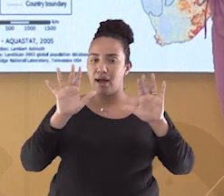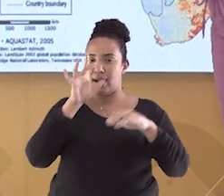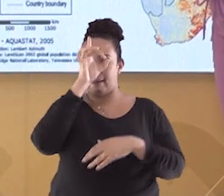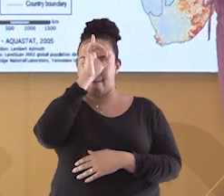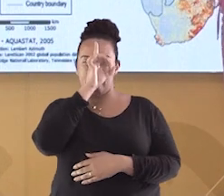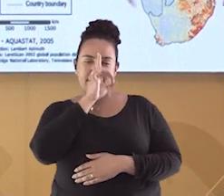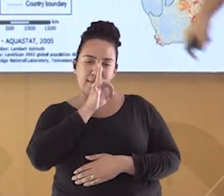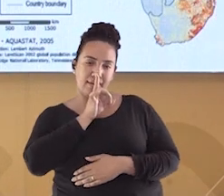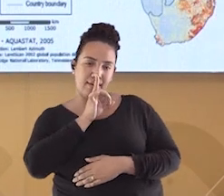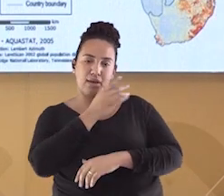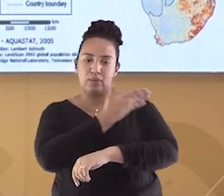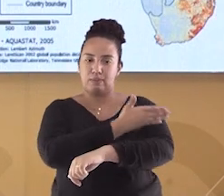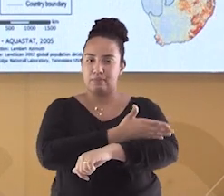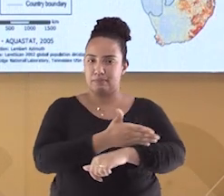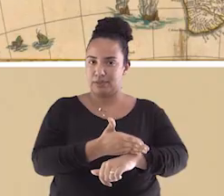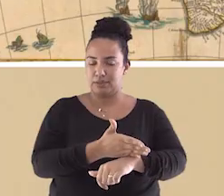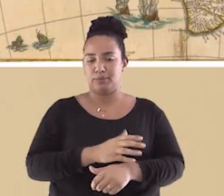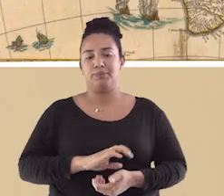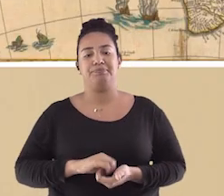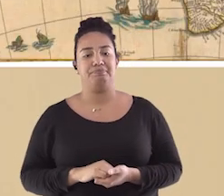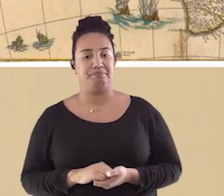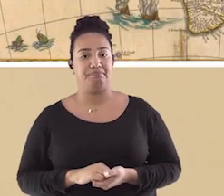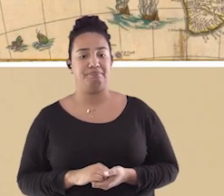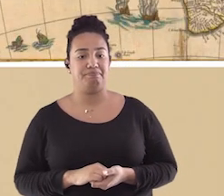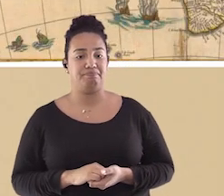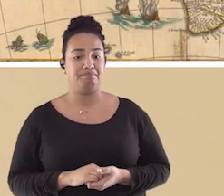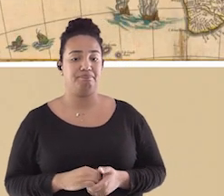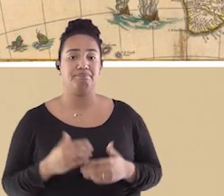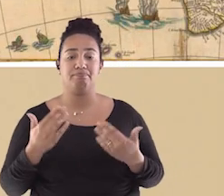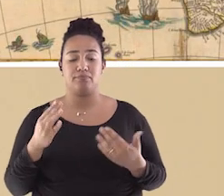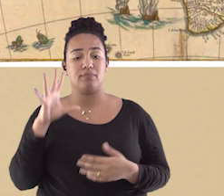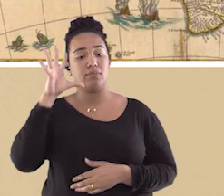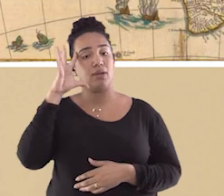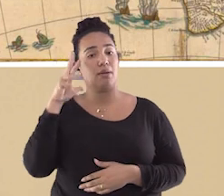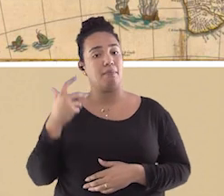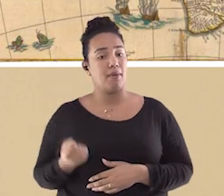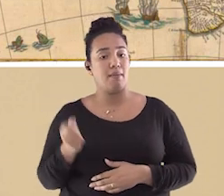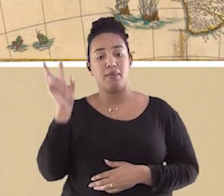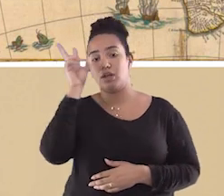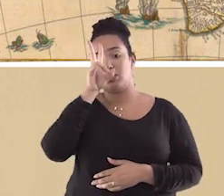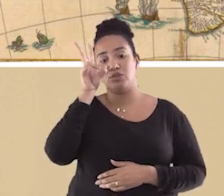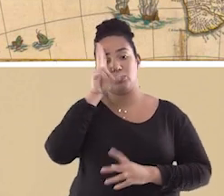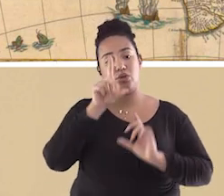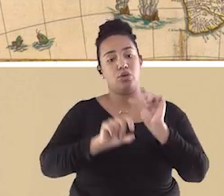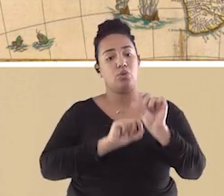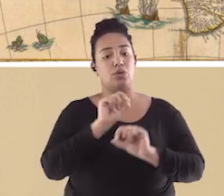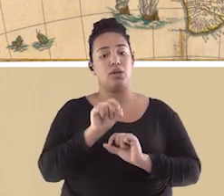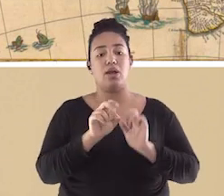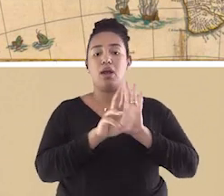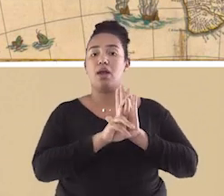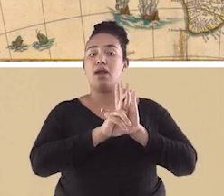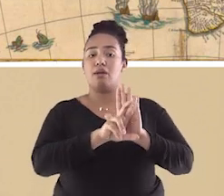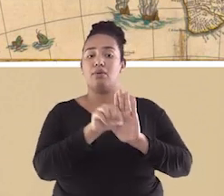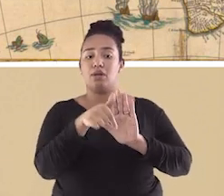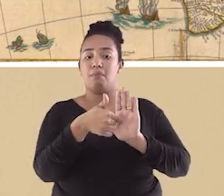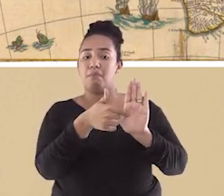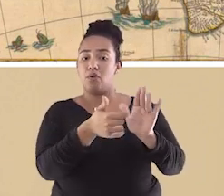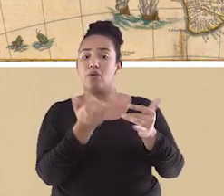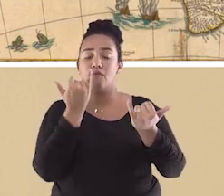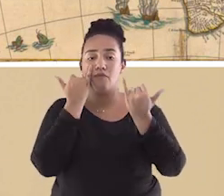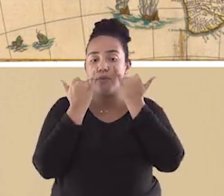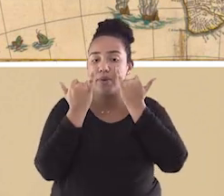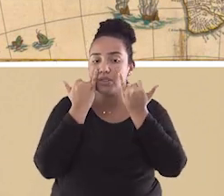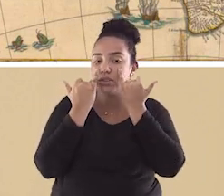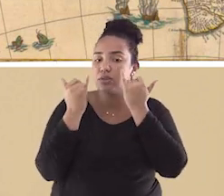de amarelo e branco. Os mapas históricos, eles já são as representações que mostram os